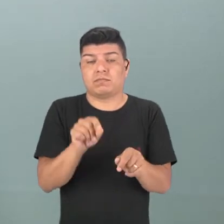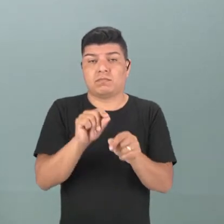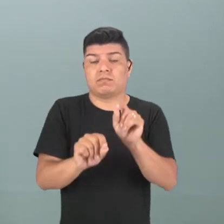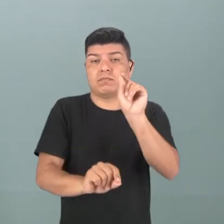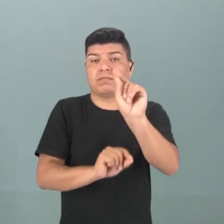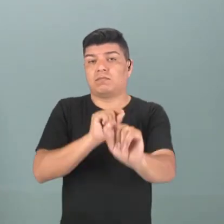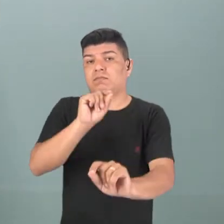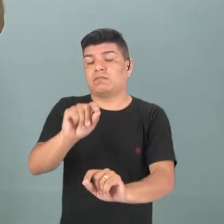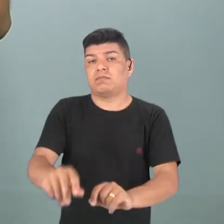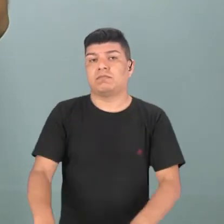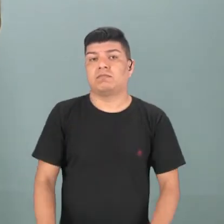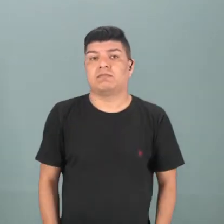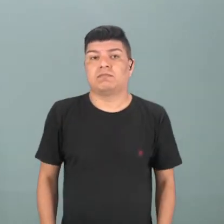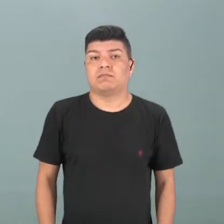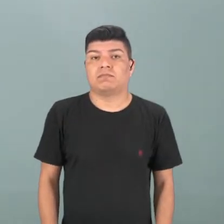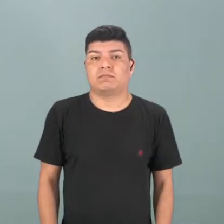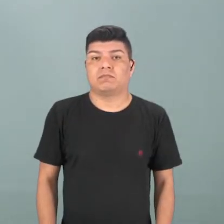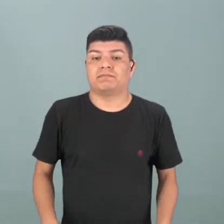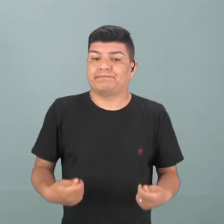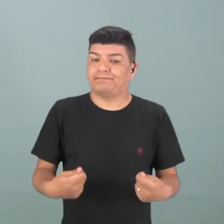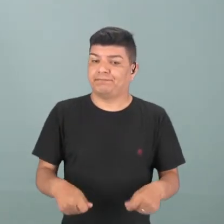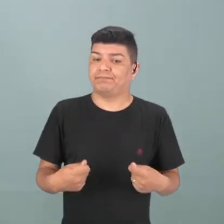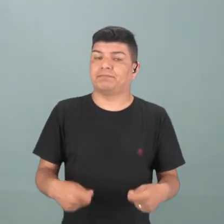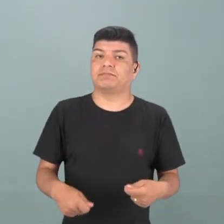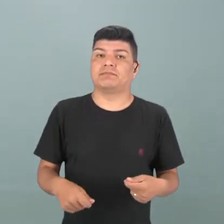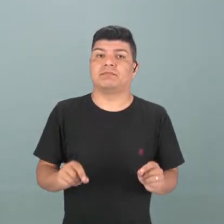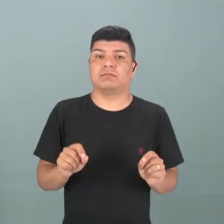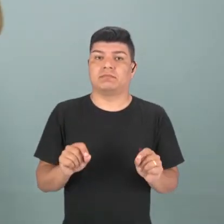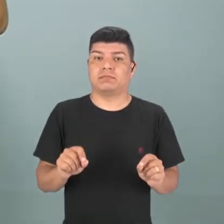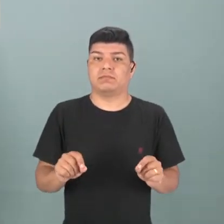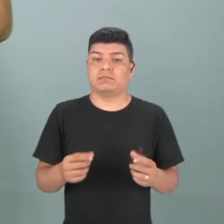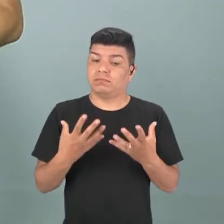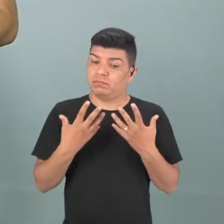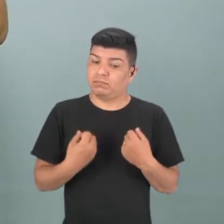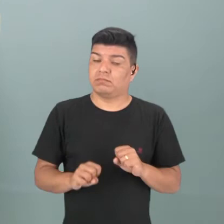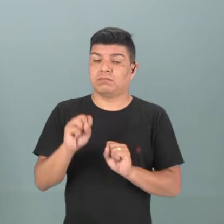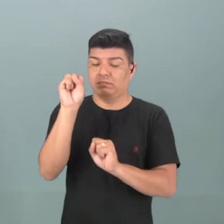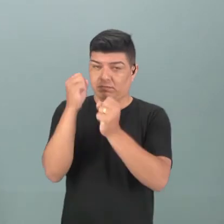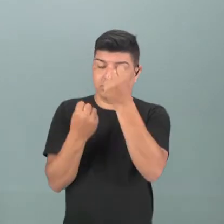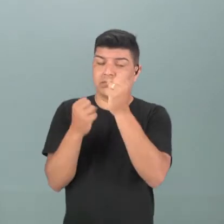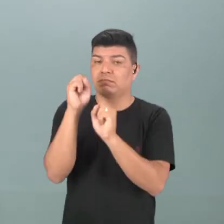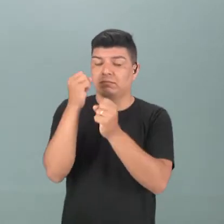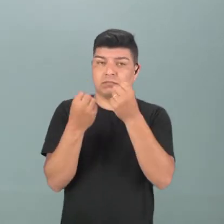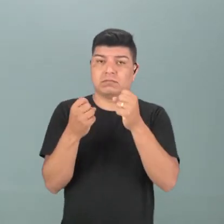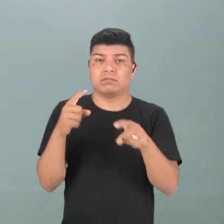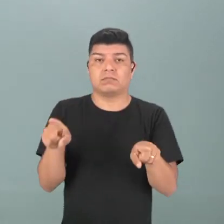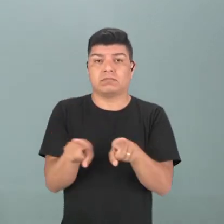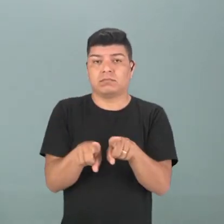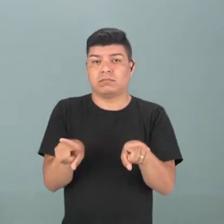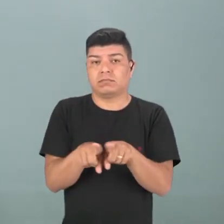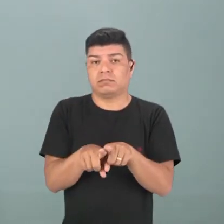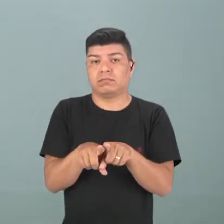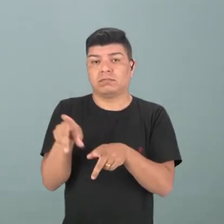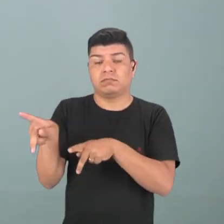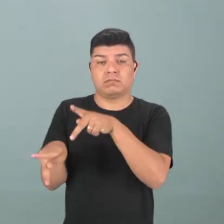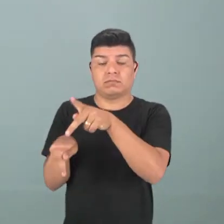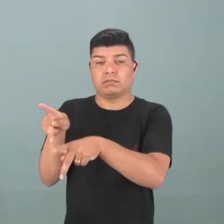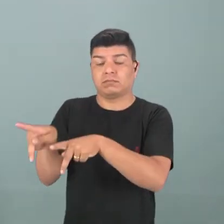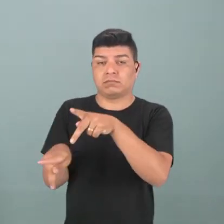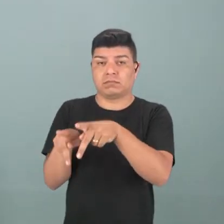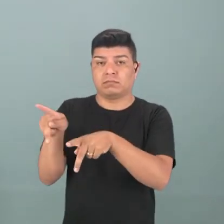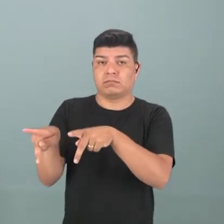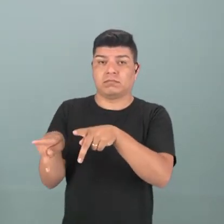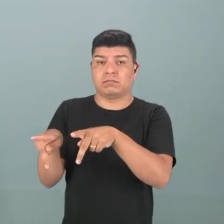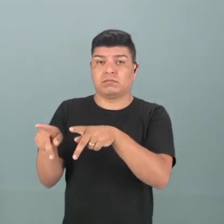o quê? Eles eram obrigados, né, a aderir às máquinas, porque também essa população